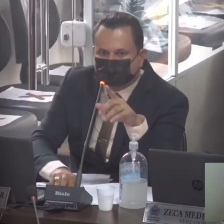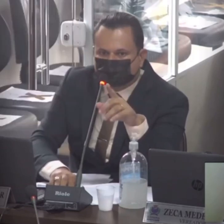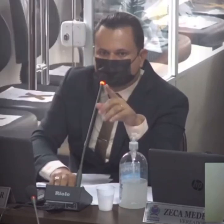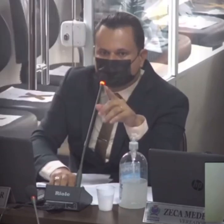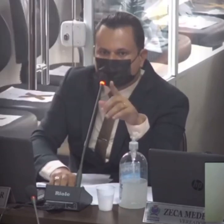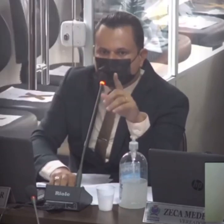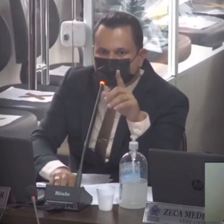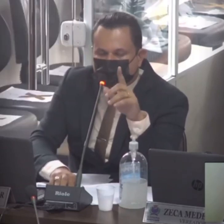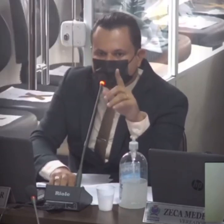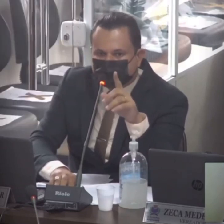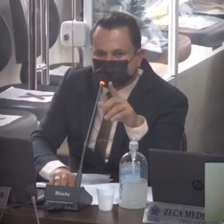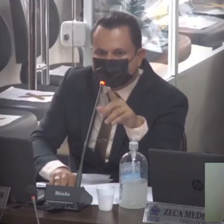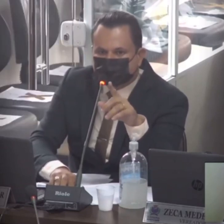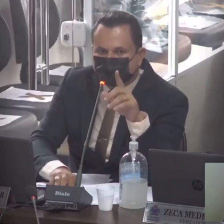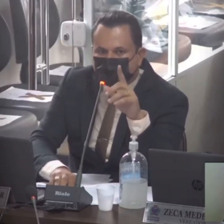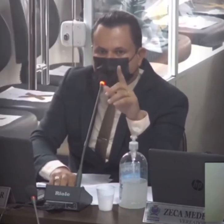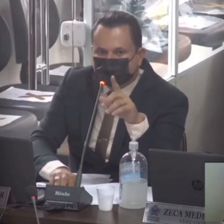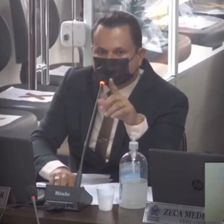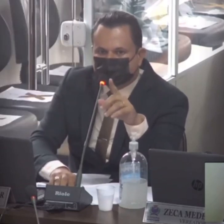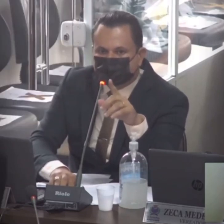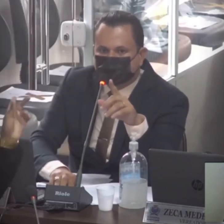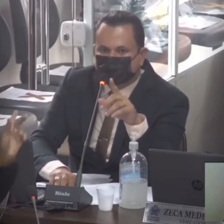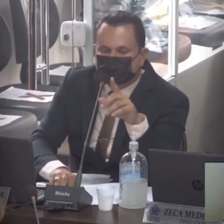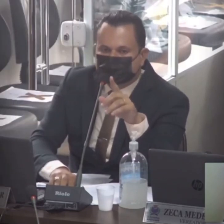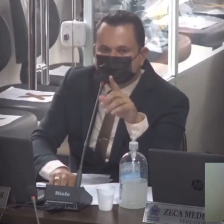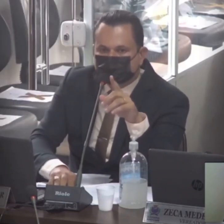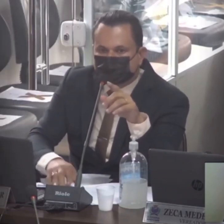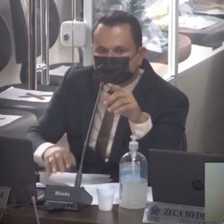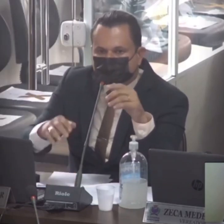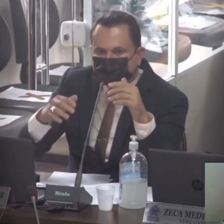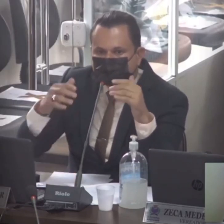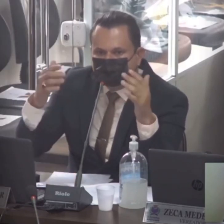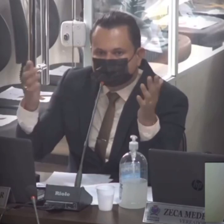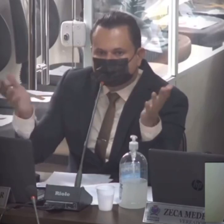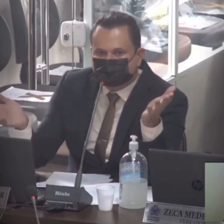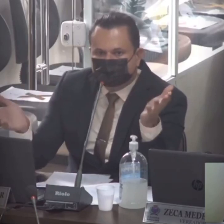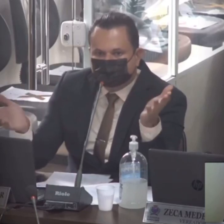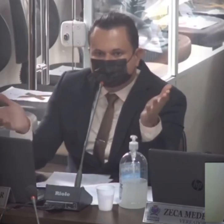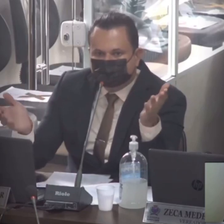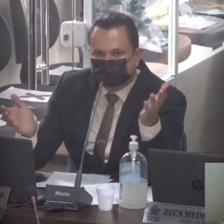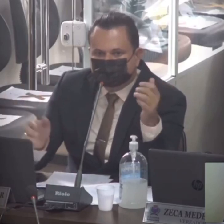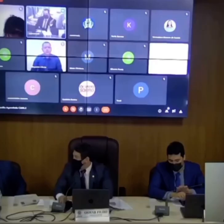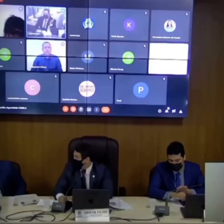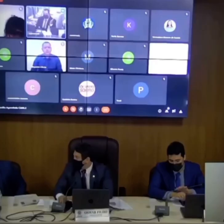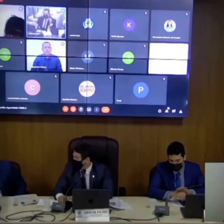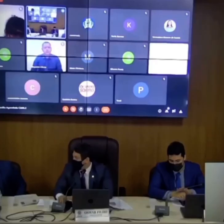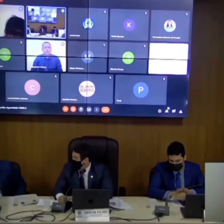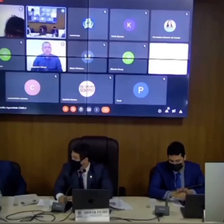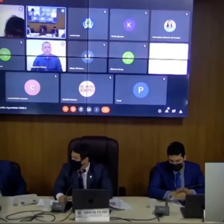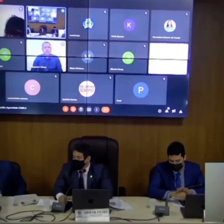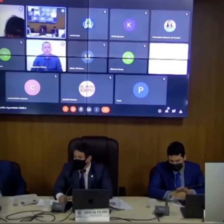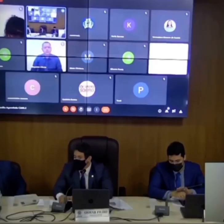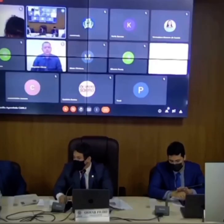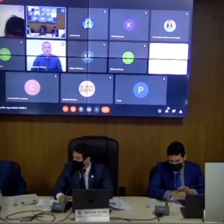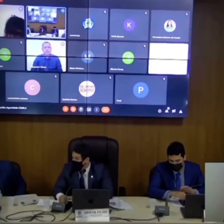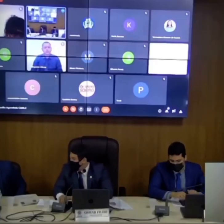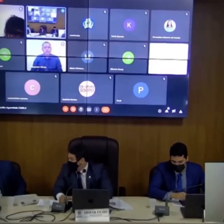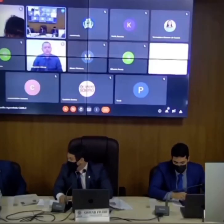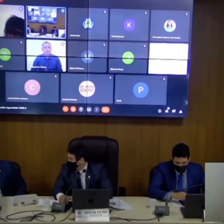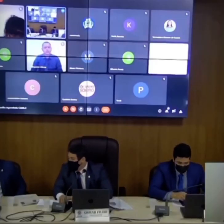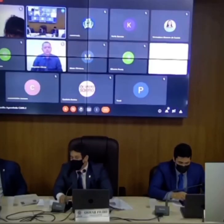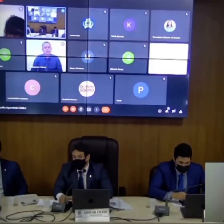desacatei. Agora, Vossa Excelência tem manias... Você não tem o direito de questionar as minhas prerrogativas,